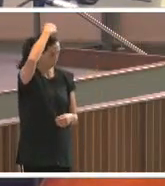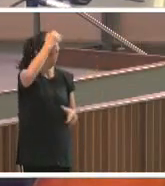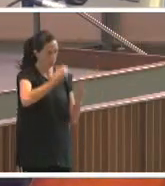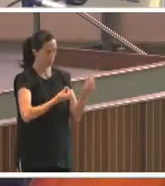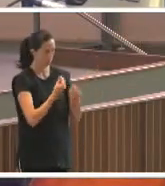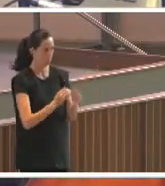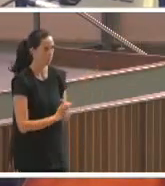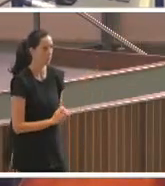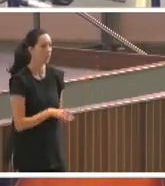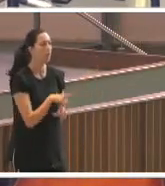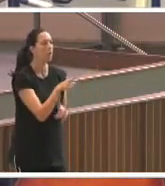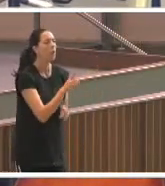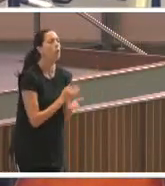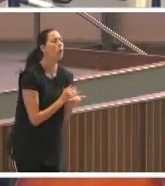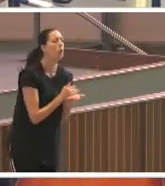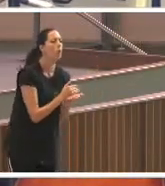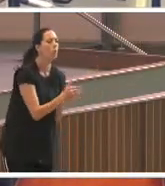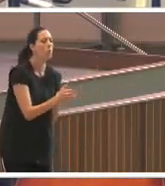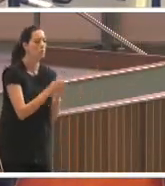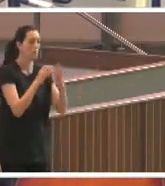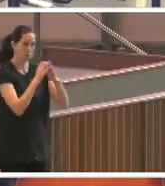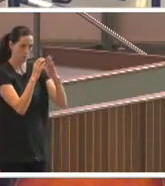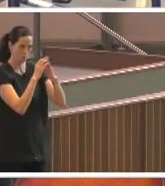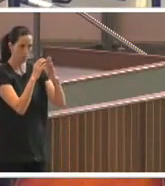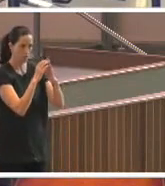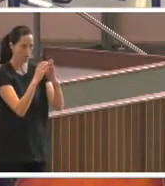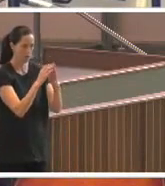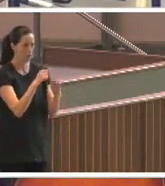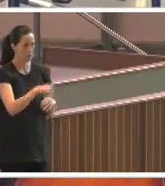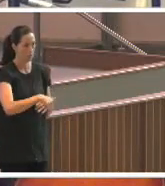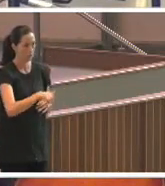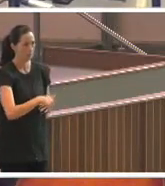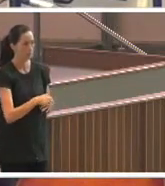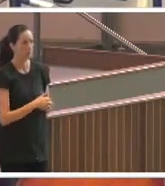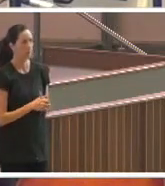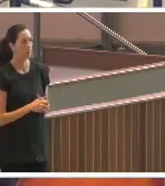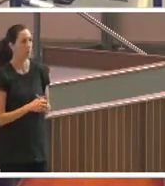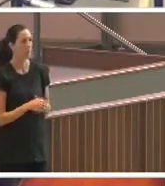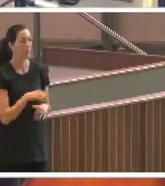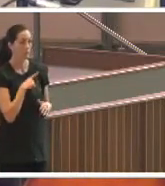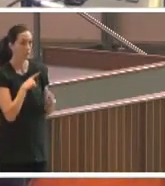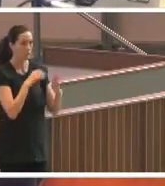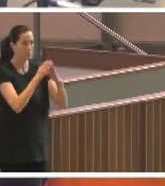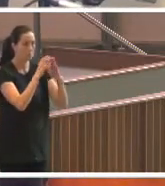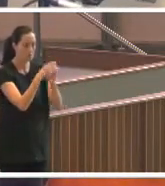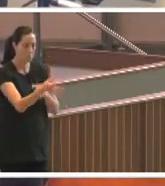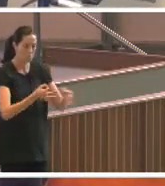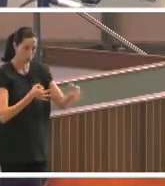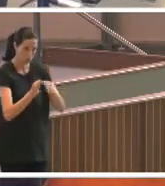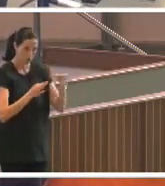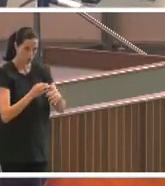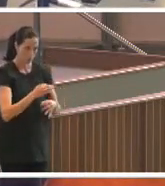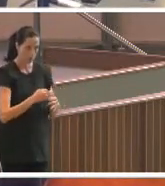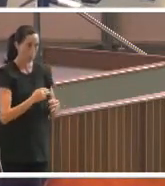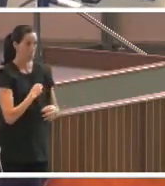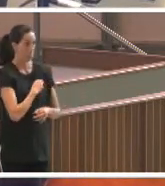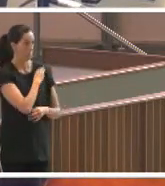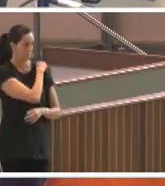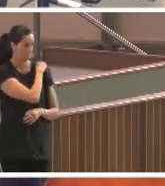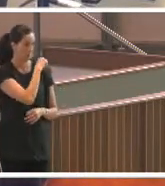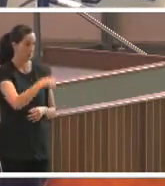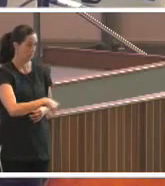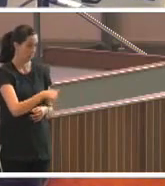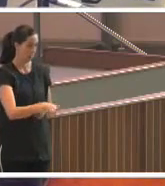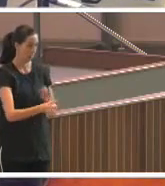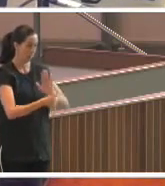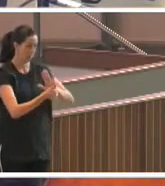começou o projeto de células, não é? Um dos grandes, ainda é um dos grandes ministérios da nossa igreja, mas talvez o mais forte